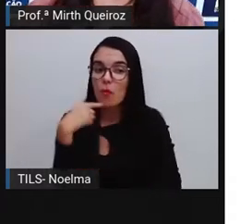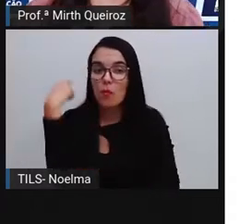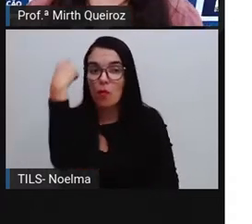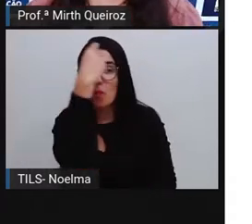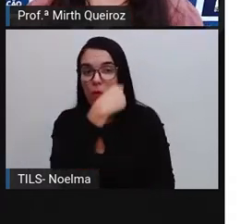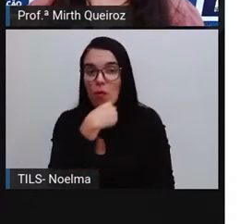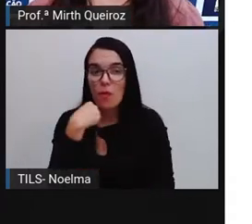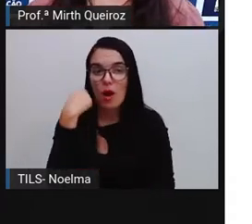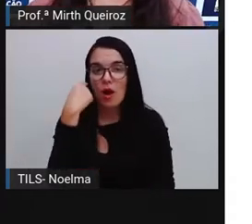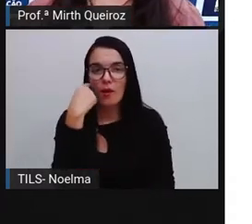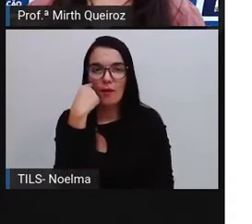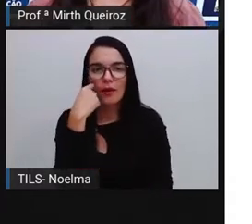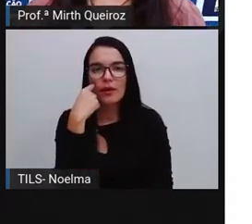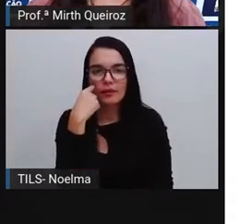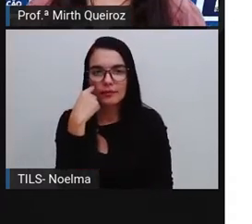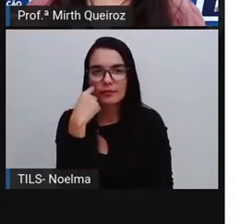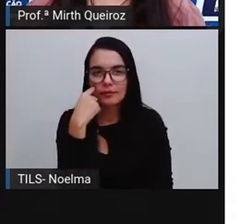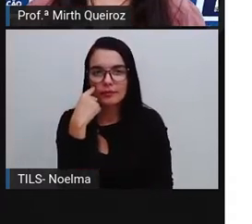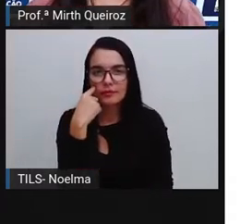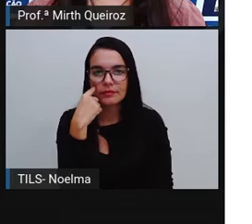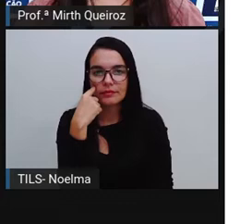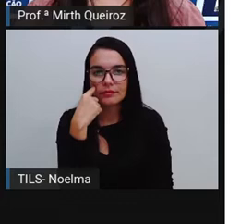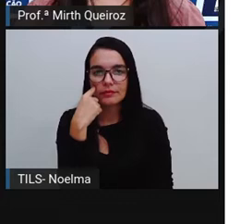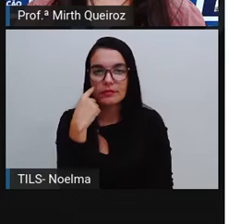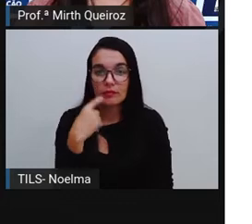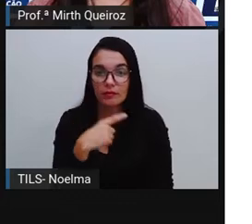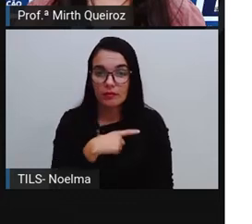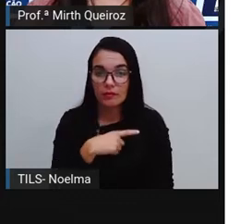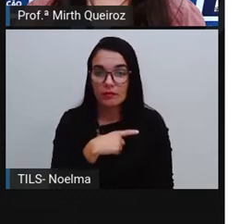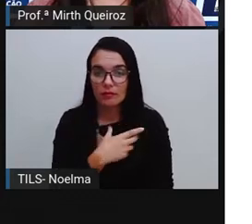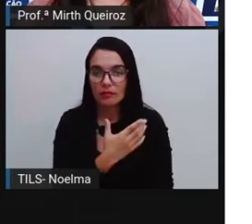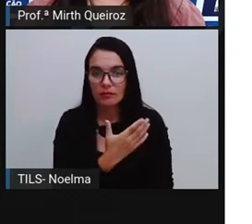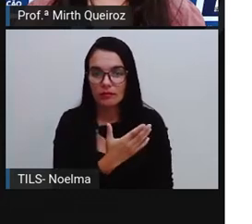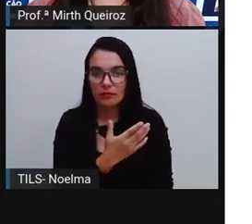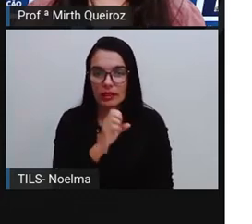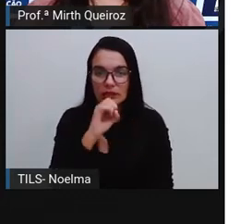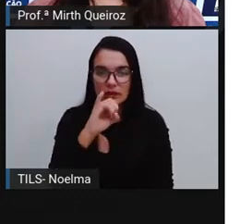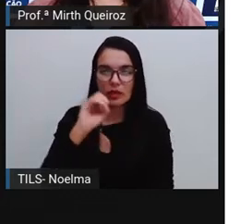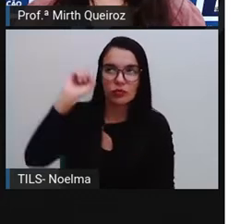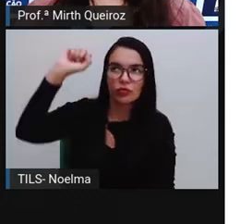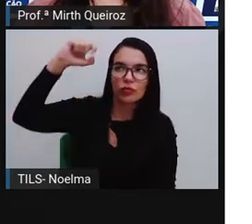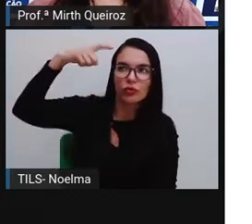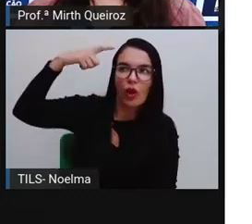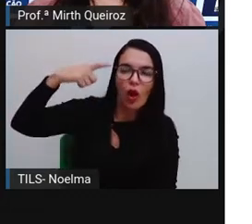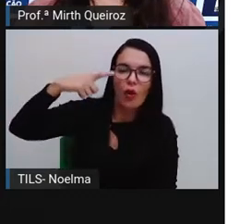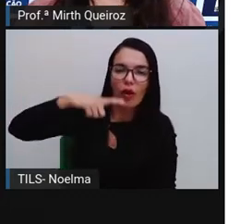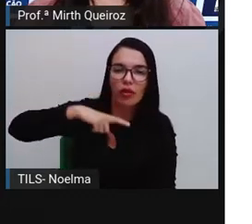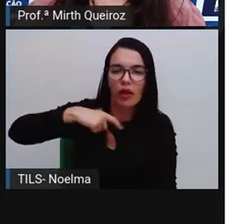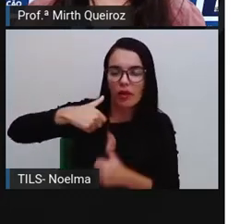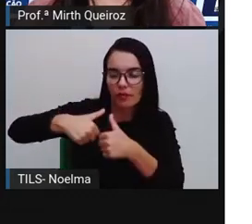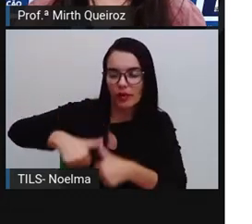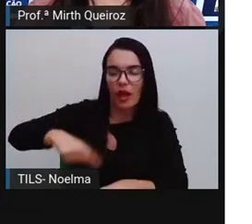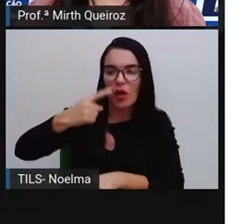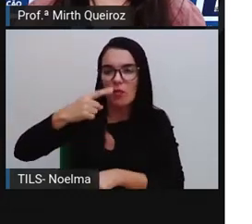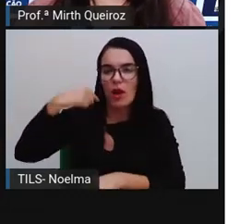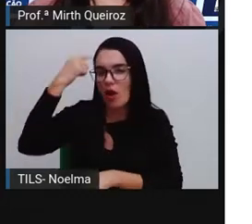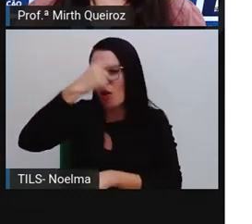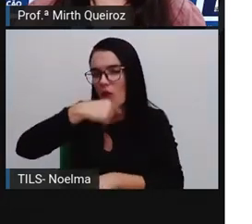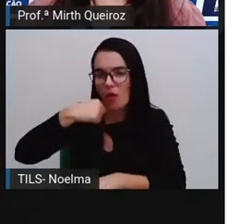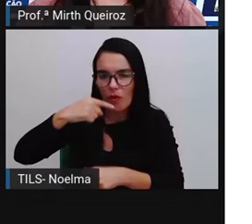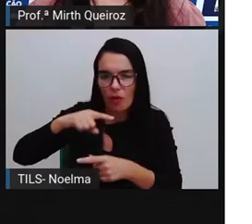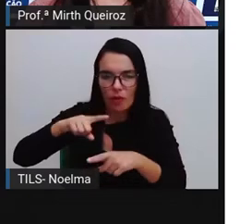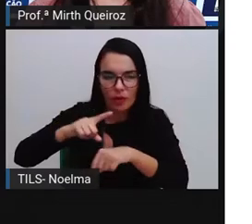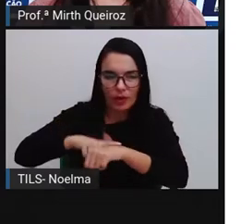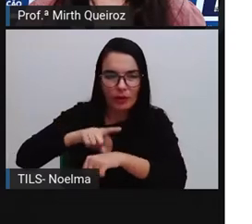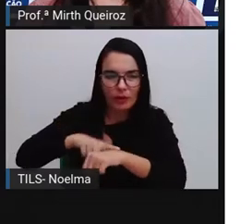unidade de medida, né? Então, nós temos sob o sol, quanto é que a gente perde em uma hora, correndo ao